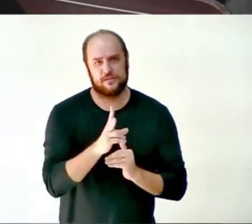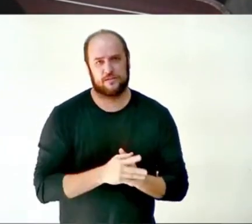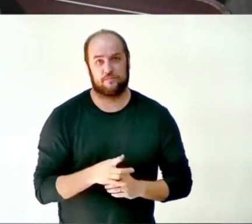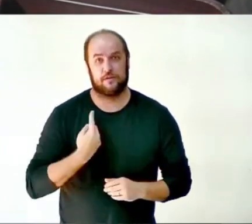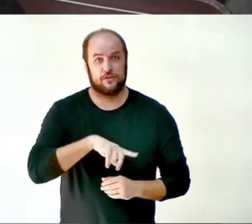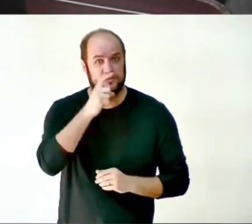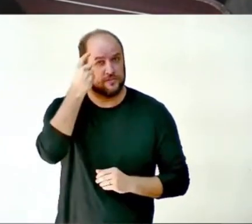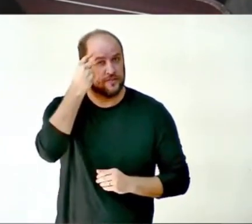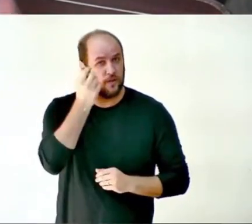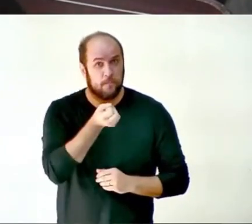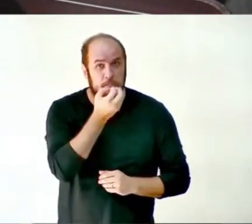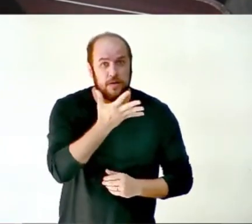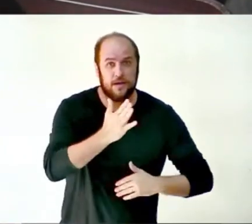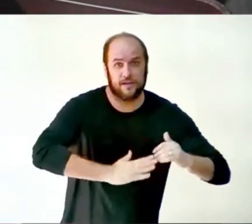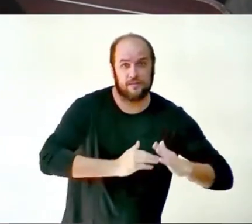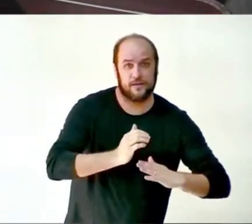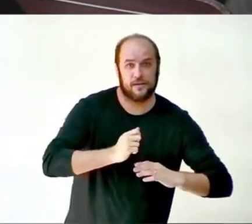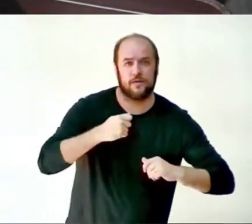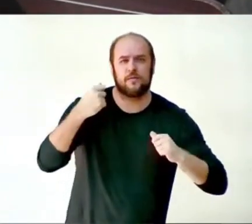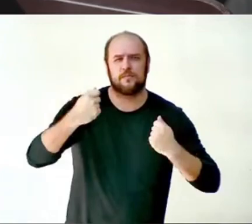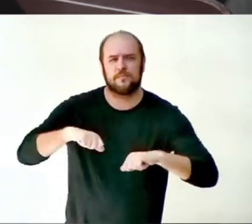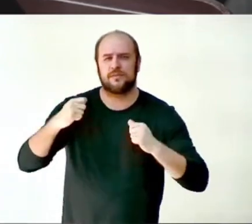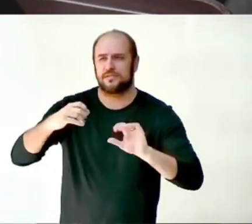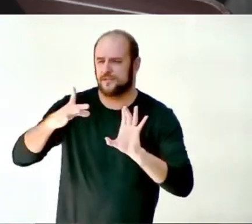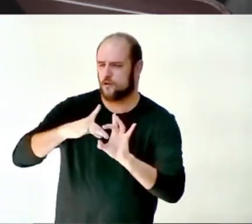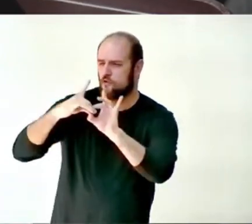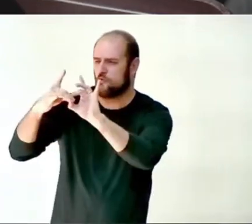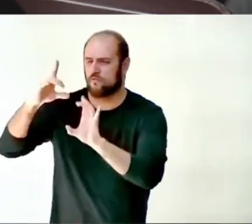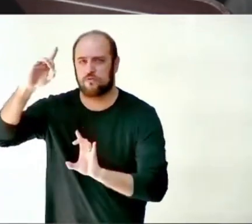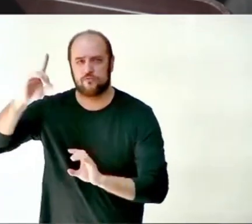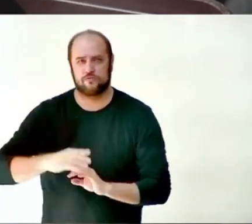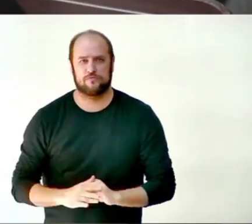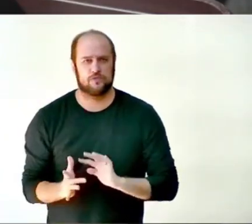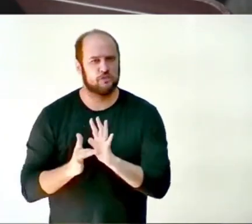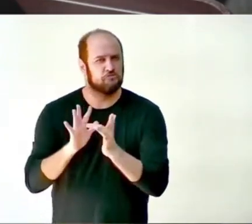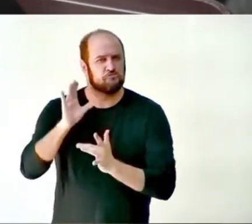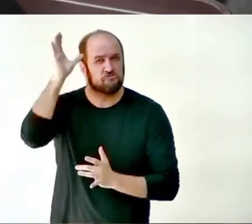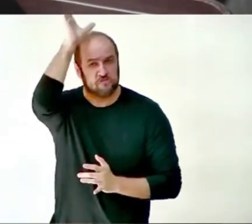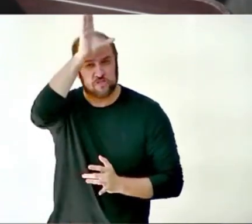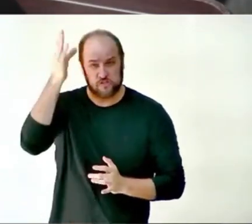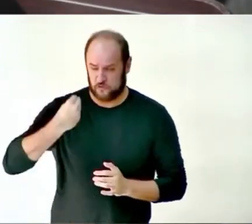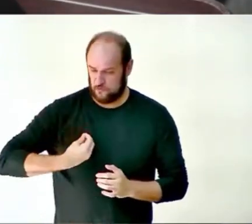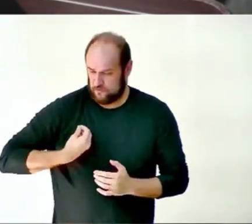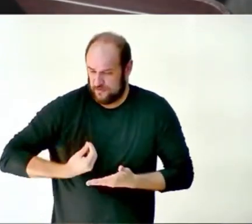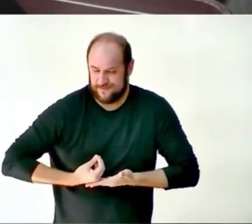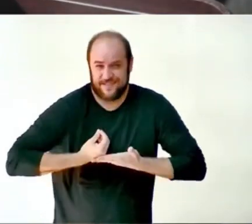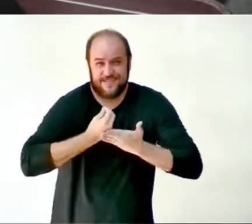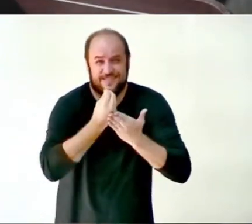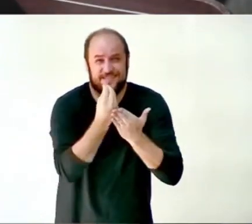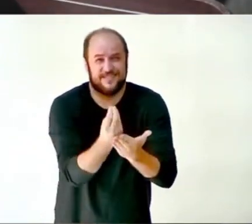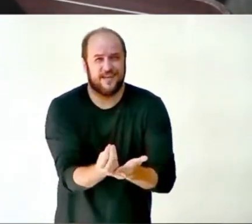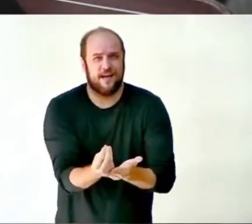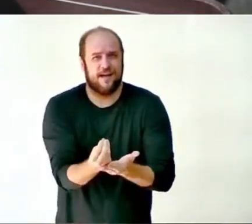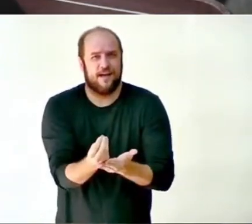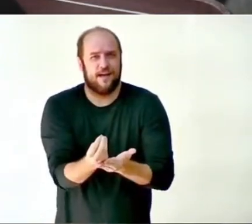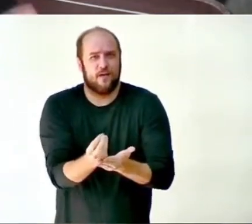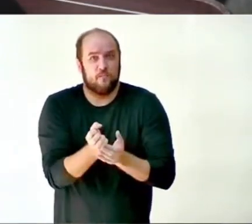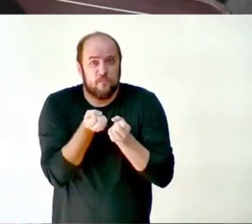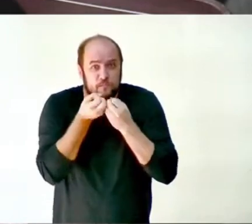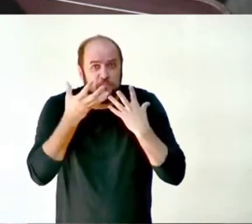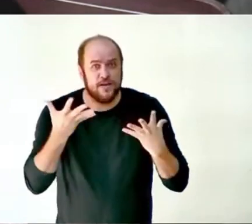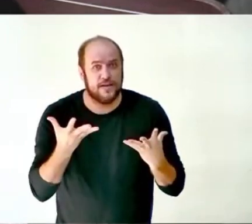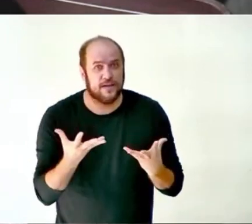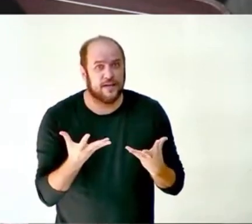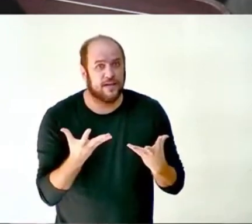estar ancoradas em Deus. Deus é o supremo bem. O Senhor Jesus Cristo entregou-se para o benefício que ninguém pode roubar